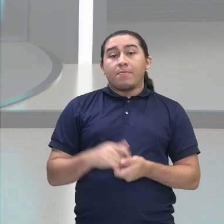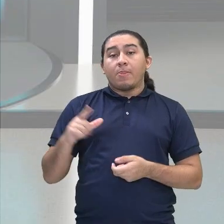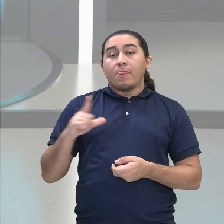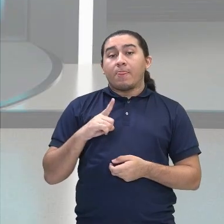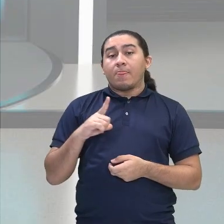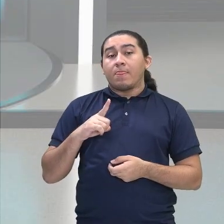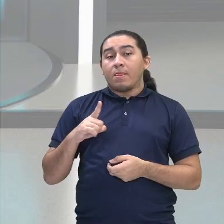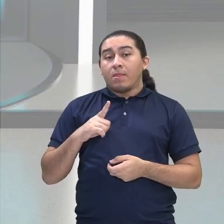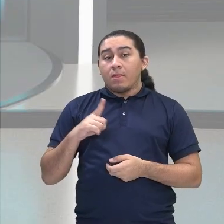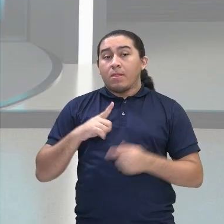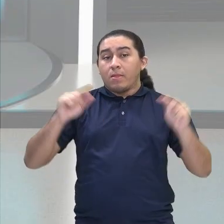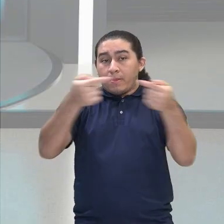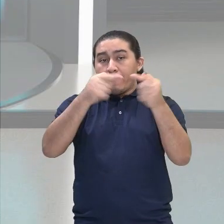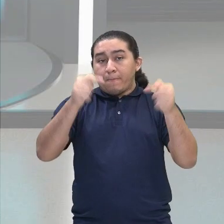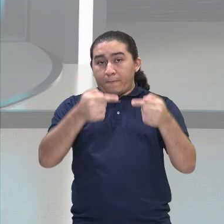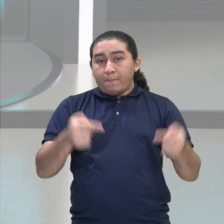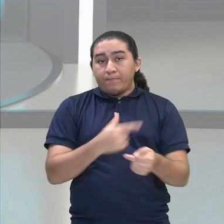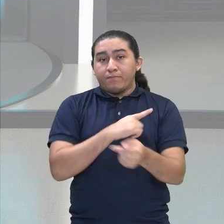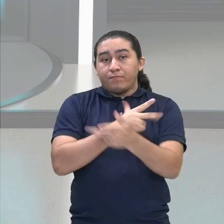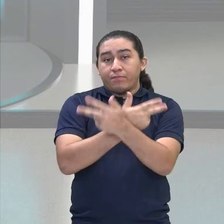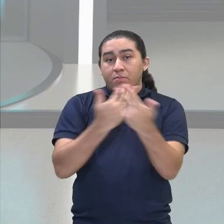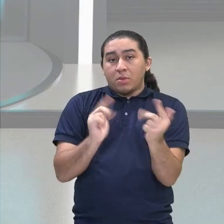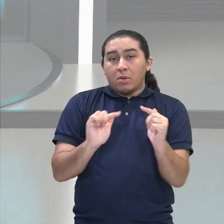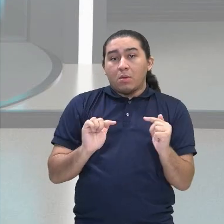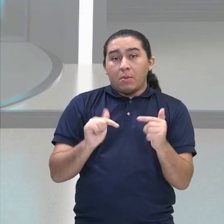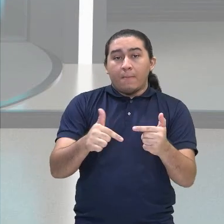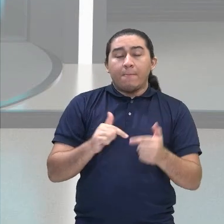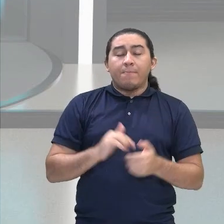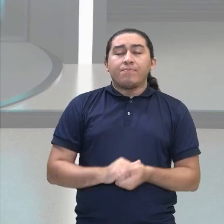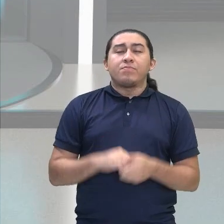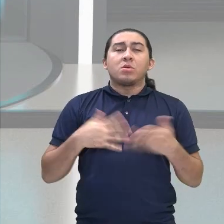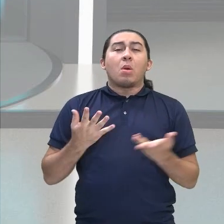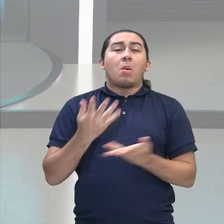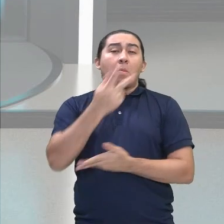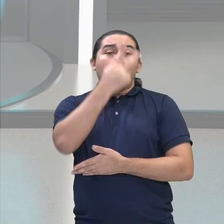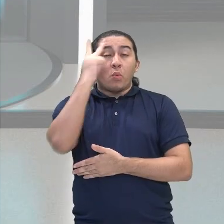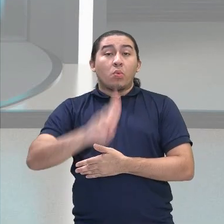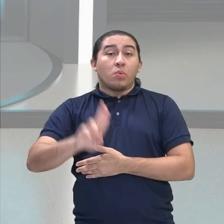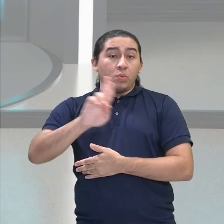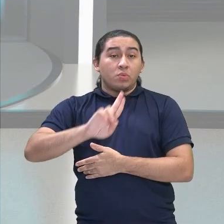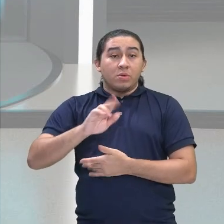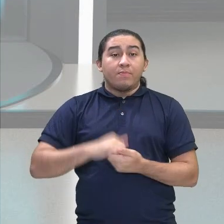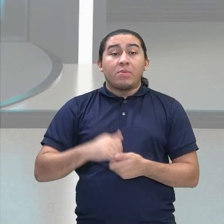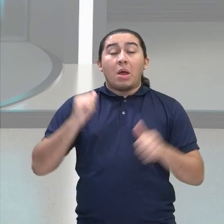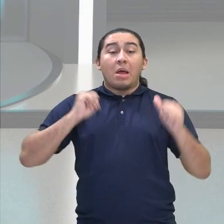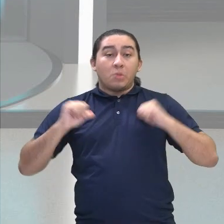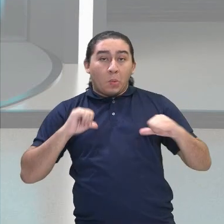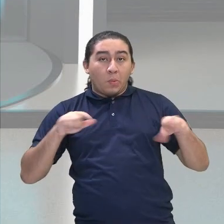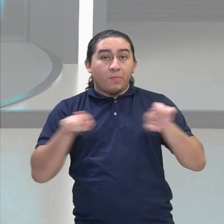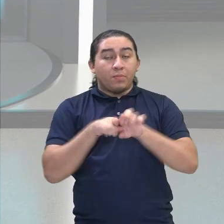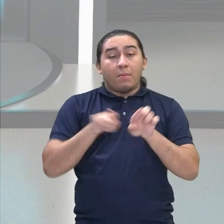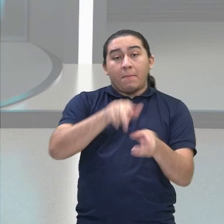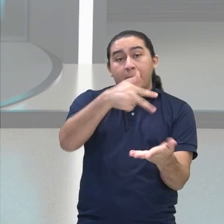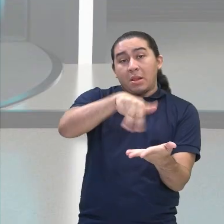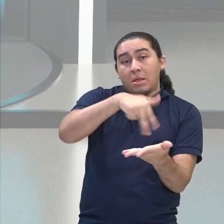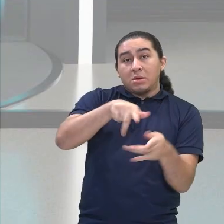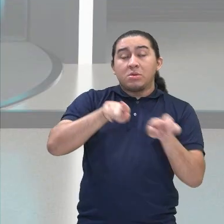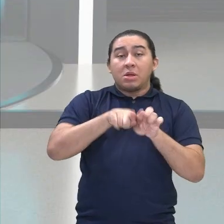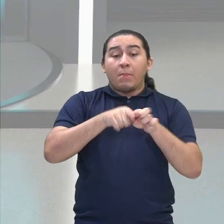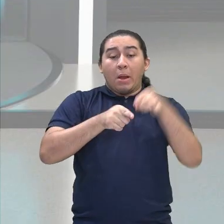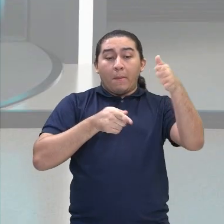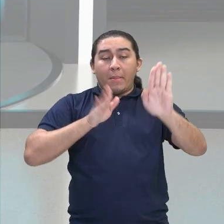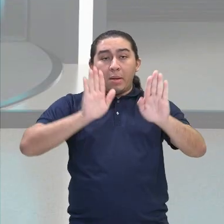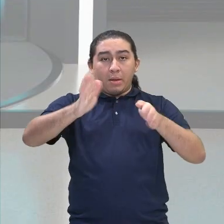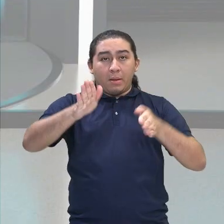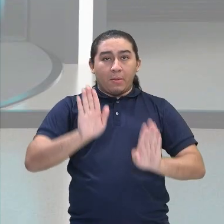que nos levam a várias ações. Quem vai utilizar isso? O ator, o bailarino, o mímico, todos aqueles